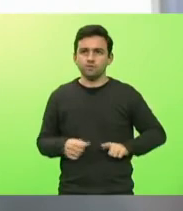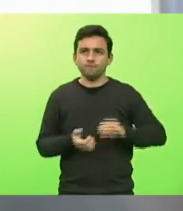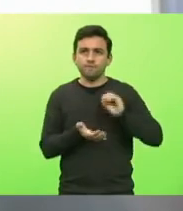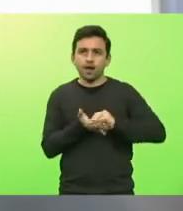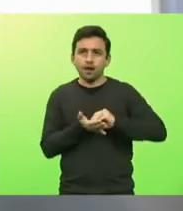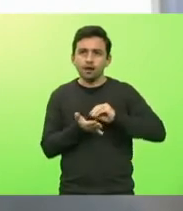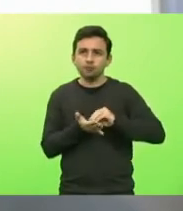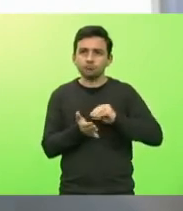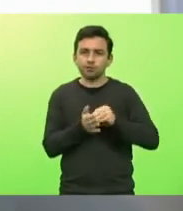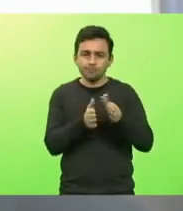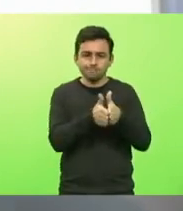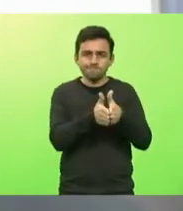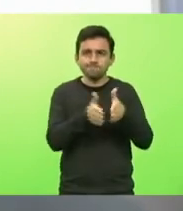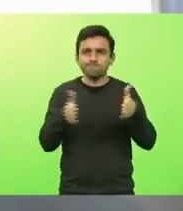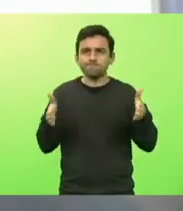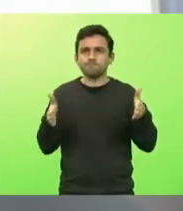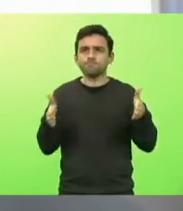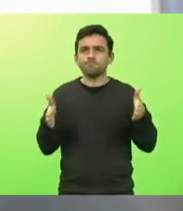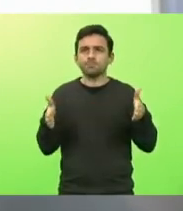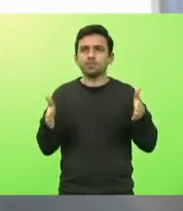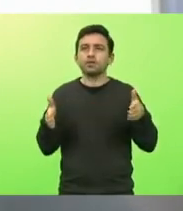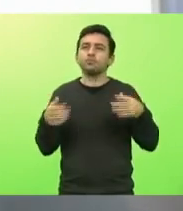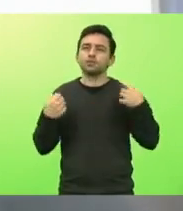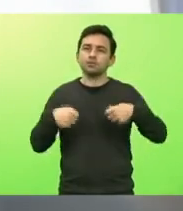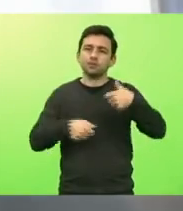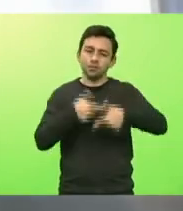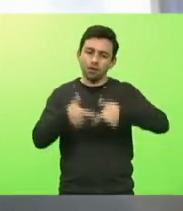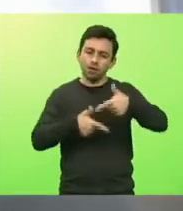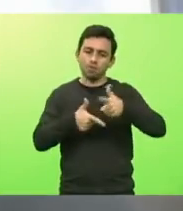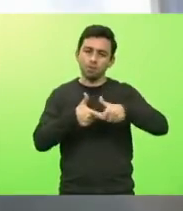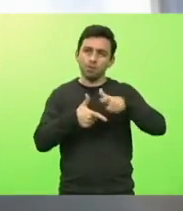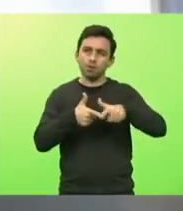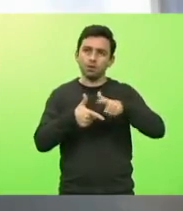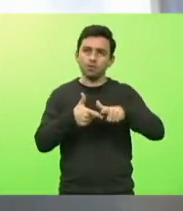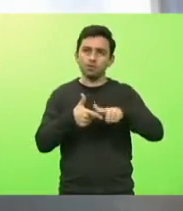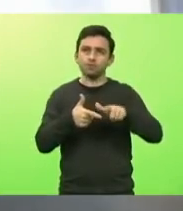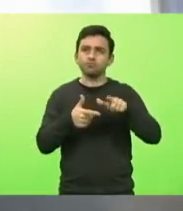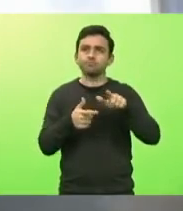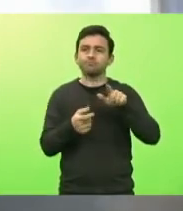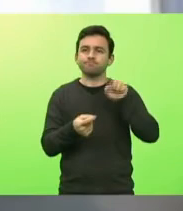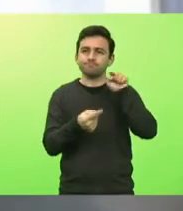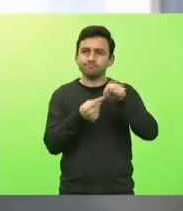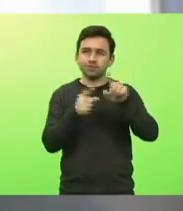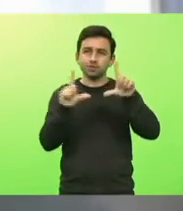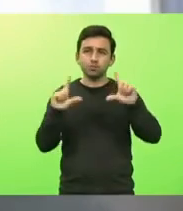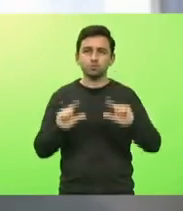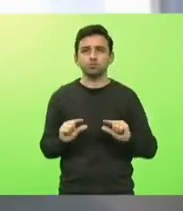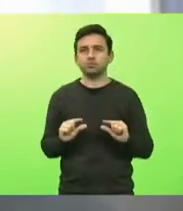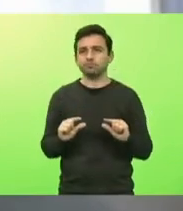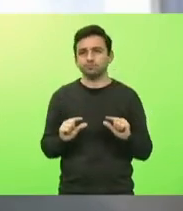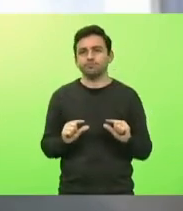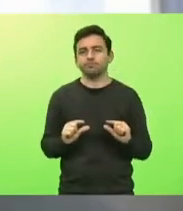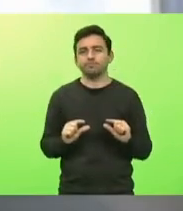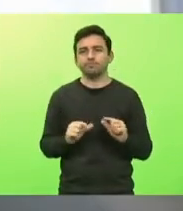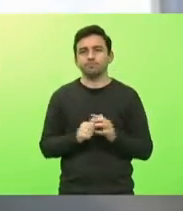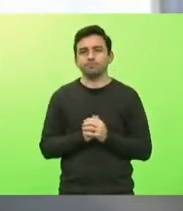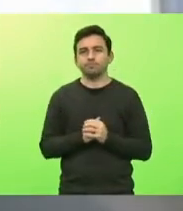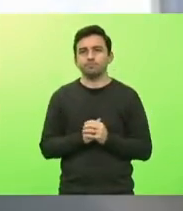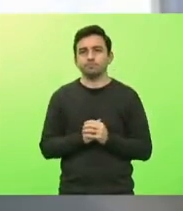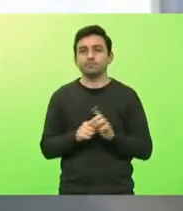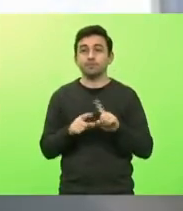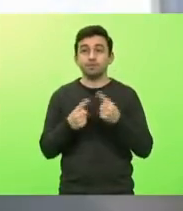ambientais e trabalhar sobre o problema de forma a minimizá-las. Um